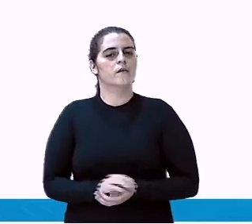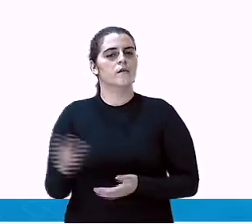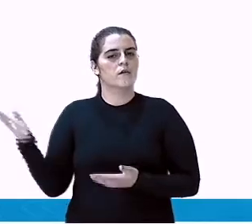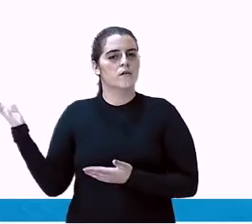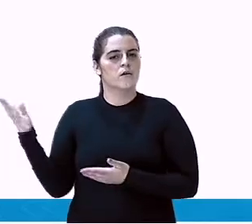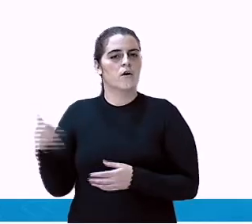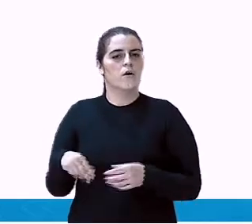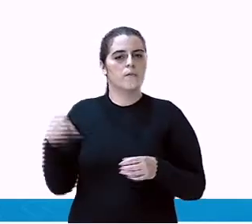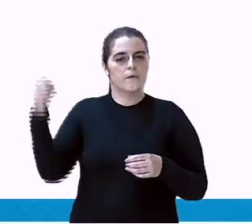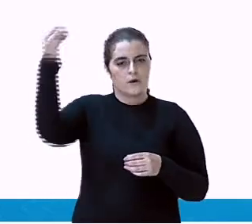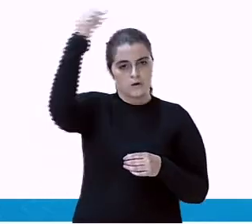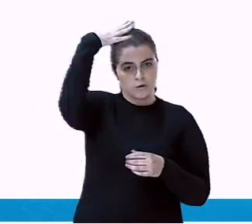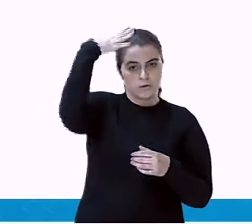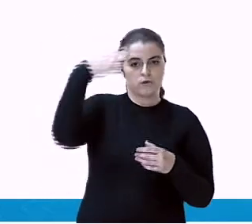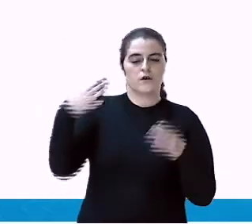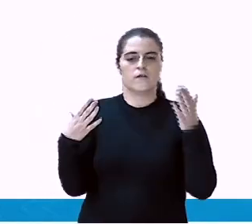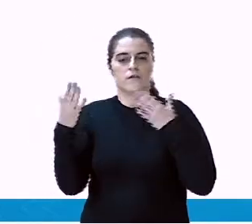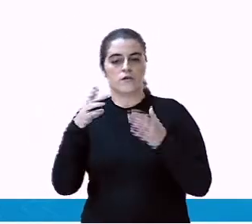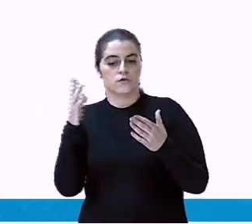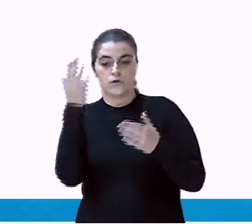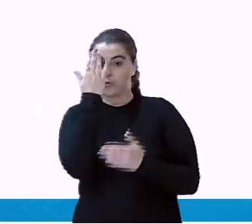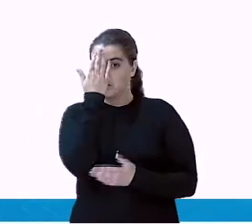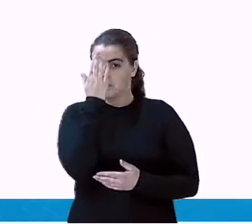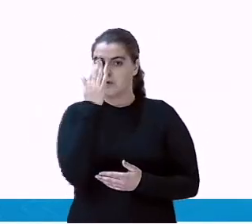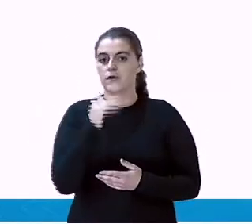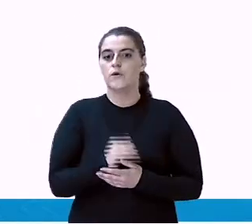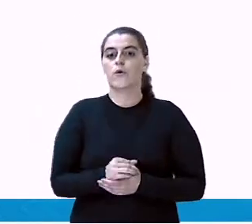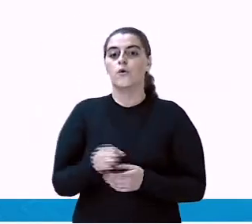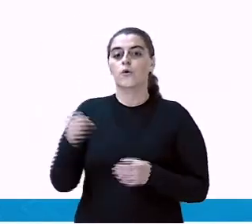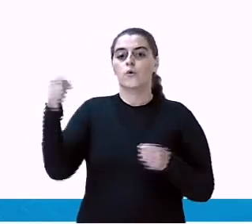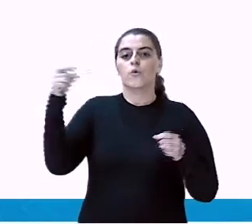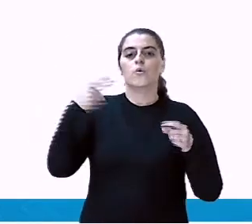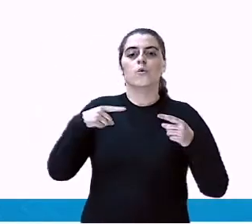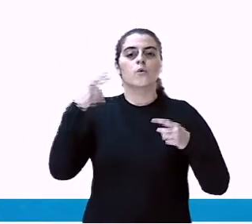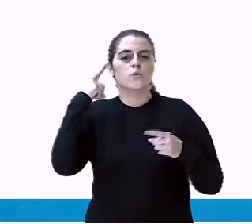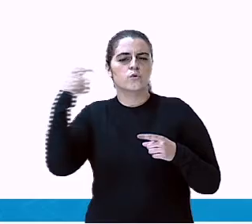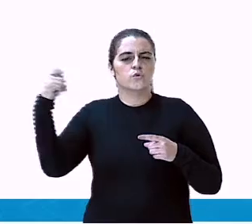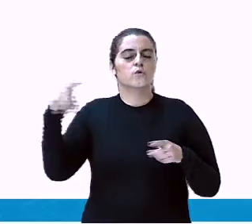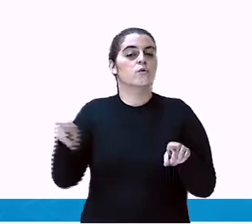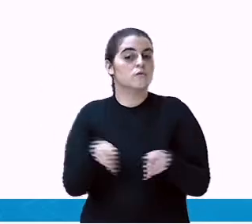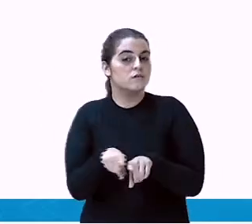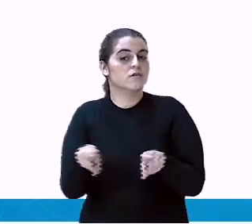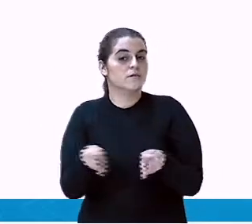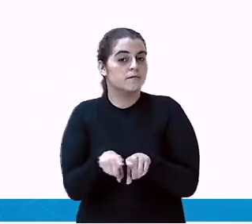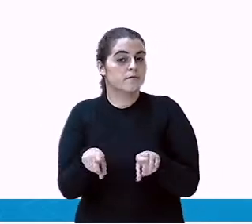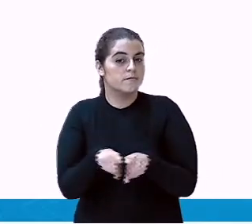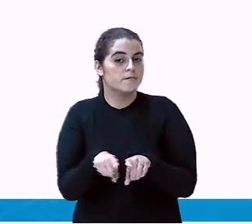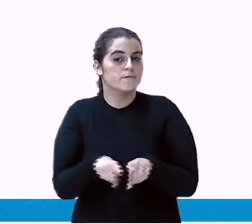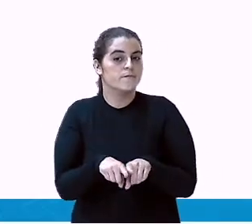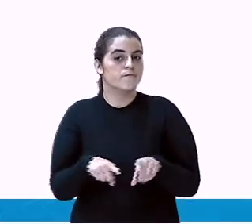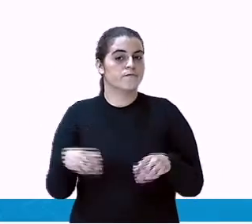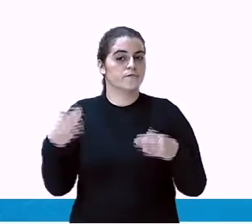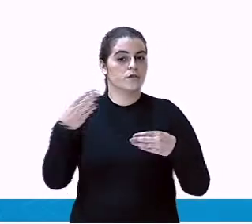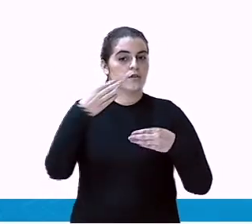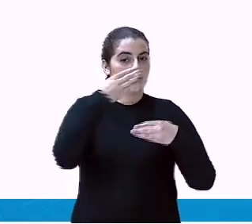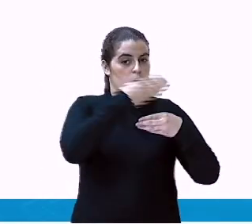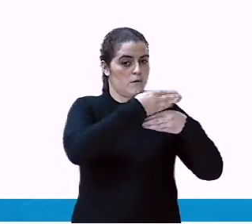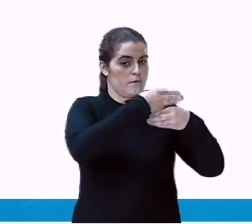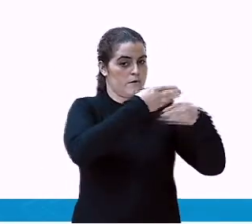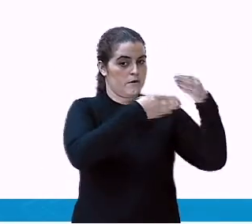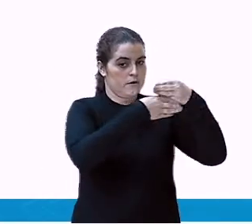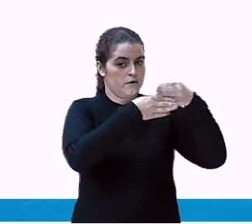como a luz é refletida em um espelho, os sons podem ser refletidos em superfícies